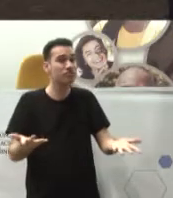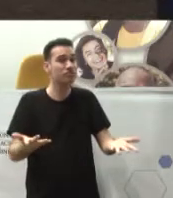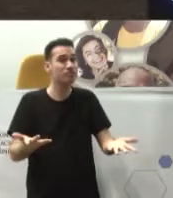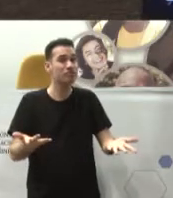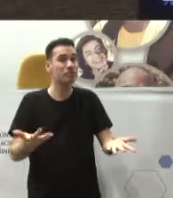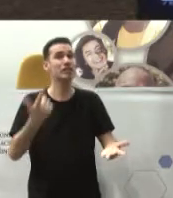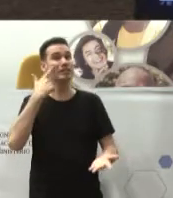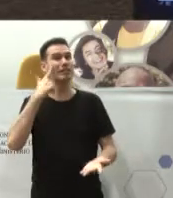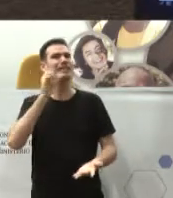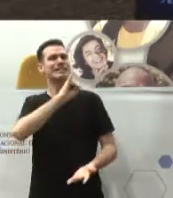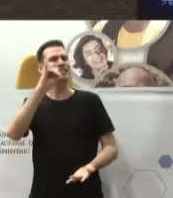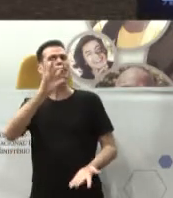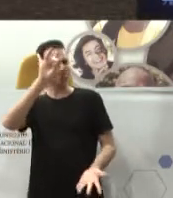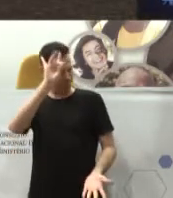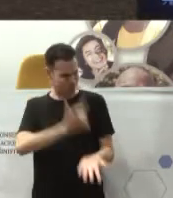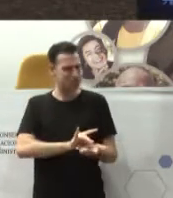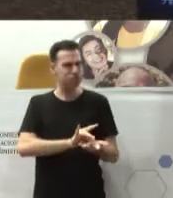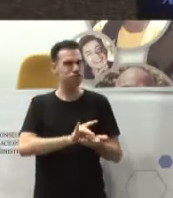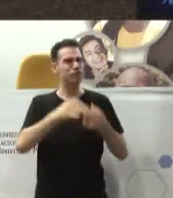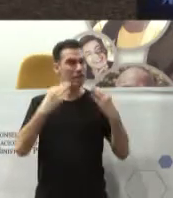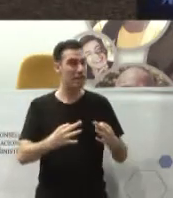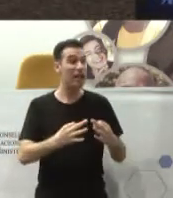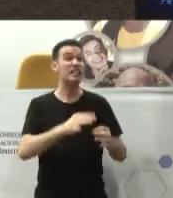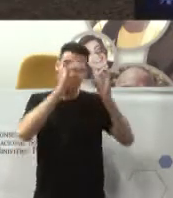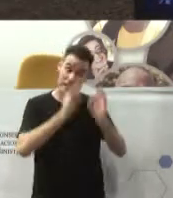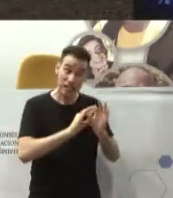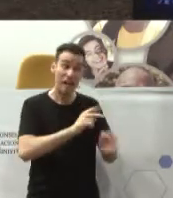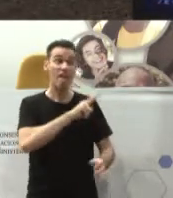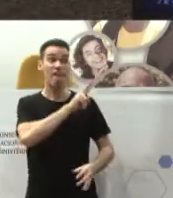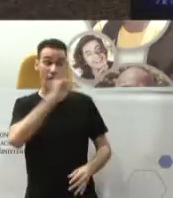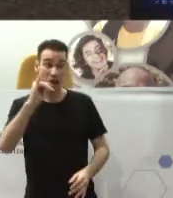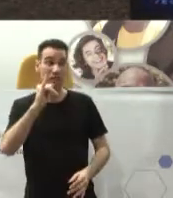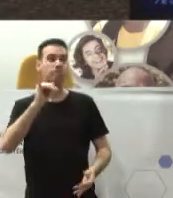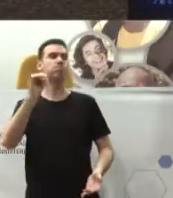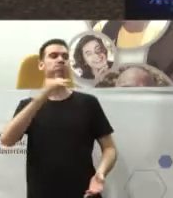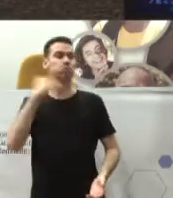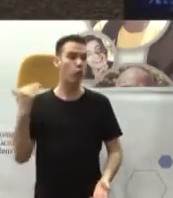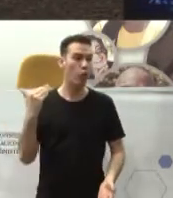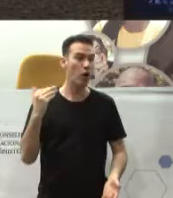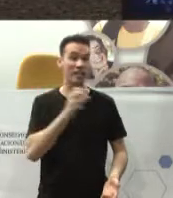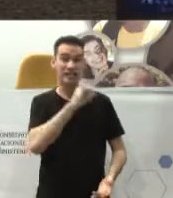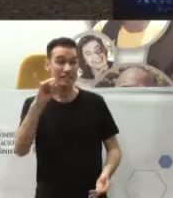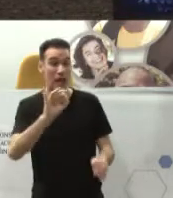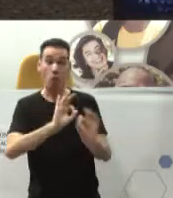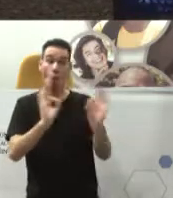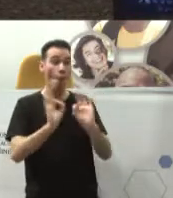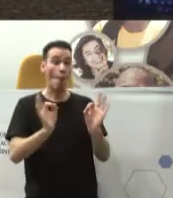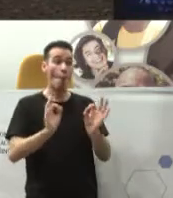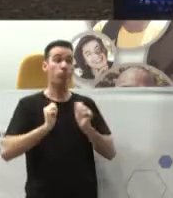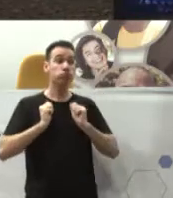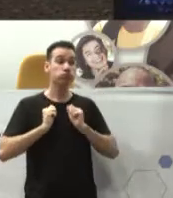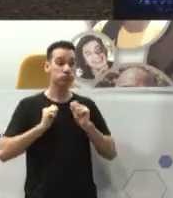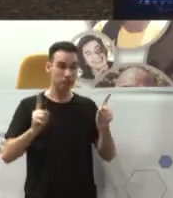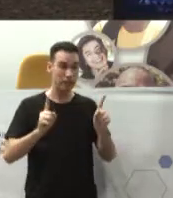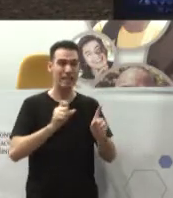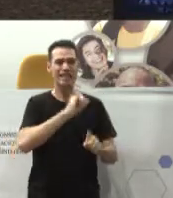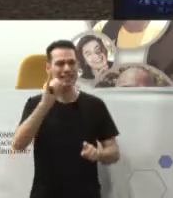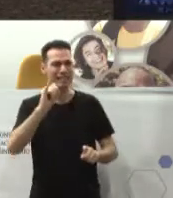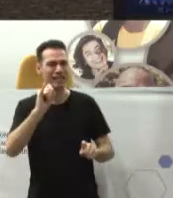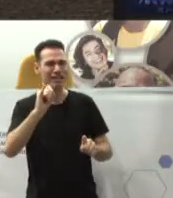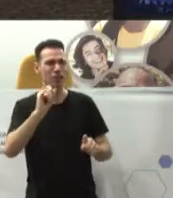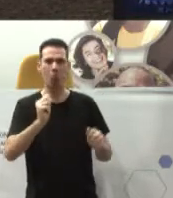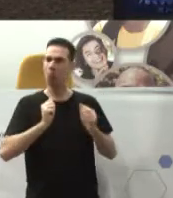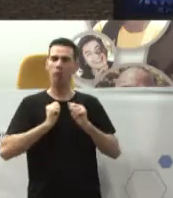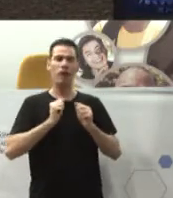a verdade verdadeira é a seguinte, vai morrer se não vai tomar o medicamento, se não fizer o procedimento? Vai. E se fizer, não vai morrer? Não.